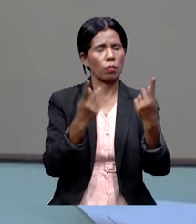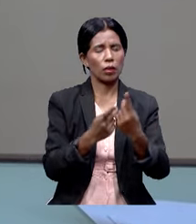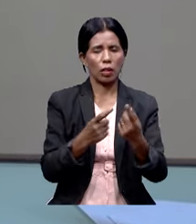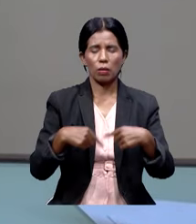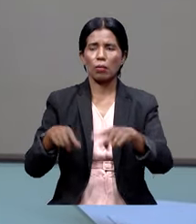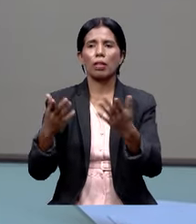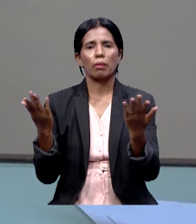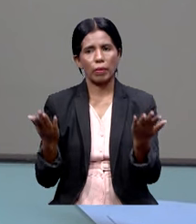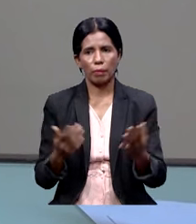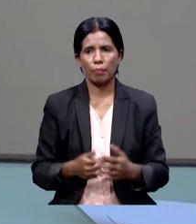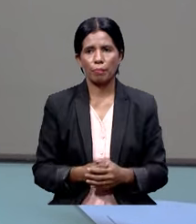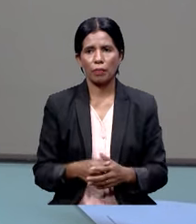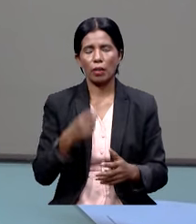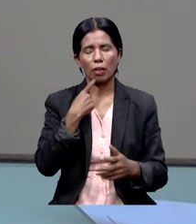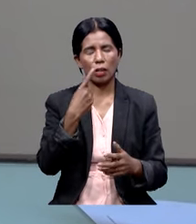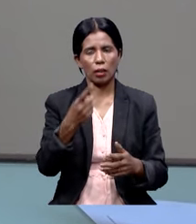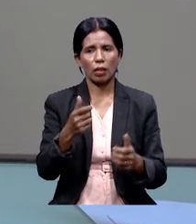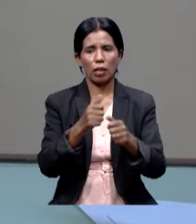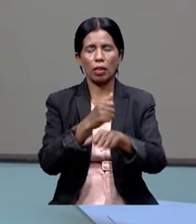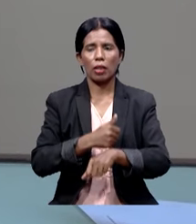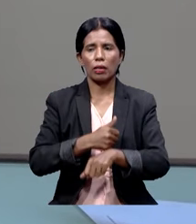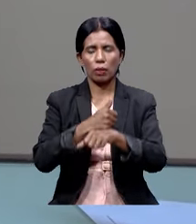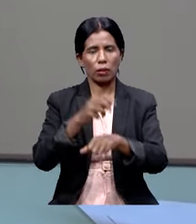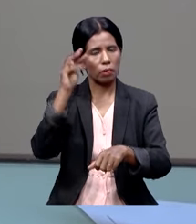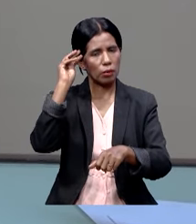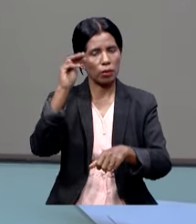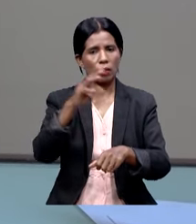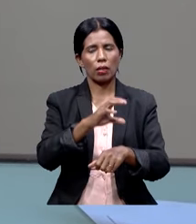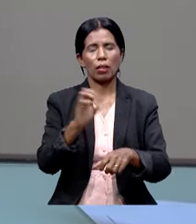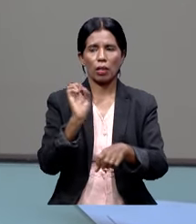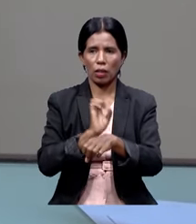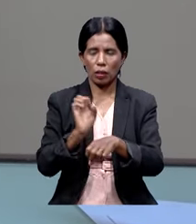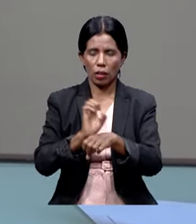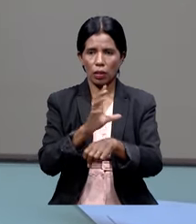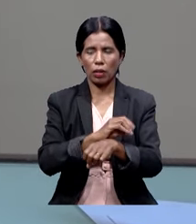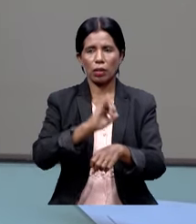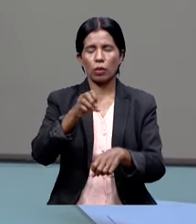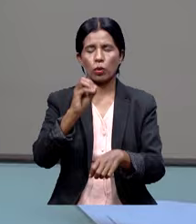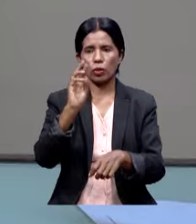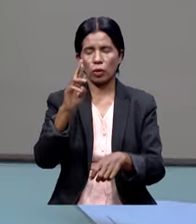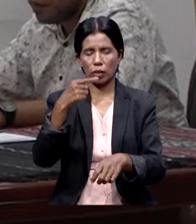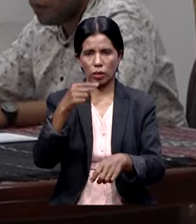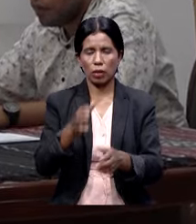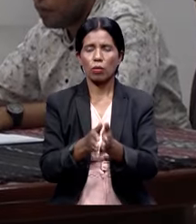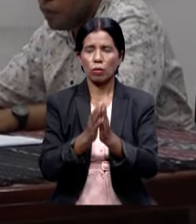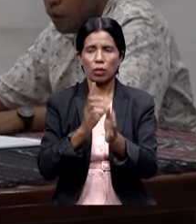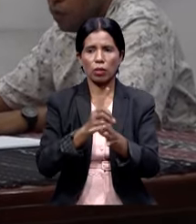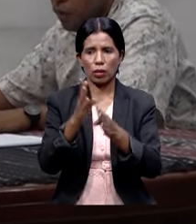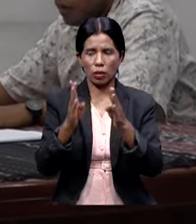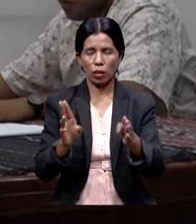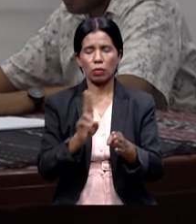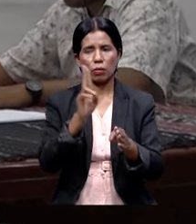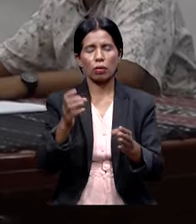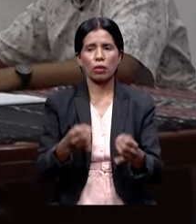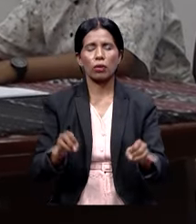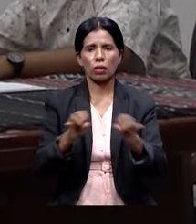mata. Hatamba que está né, assessor ministério Coordenador Assunto Econômico, Jorge Rui, o seu diretor serve a tu zero instituição